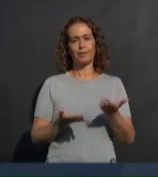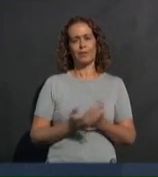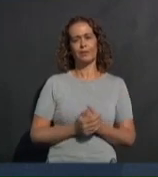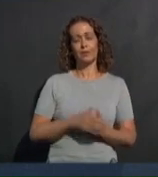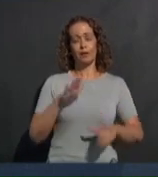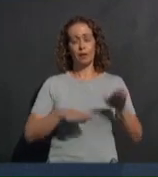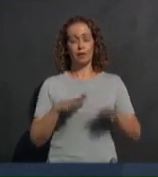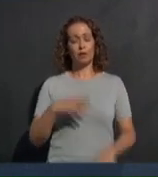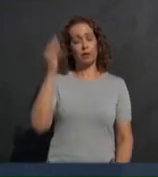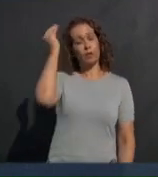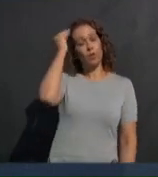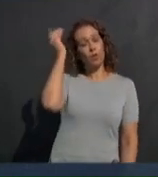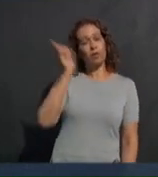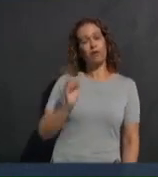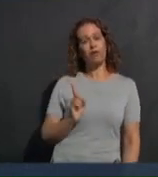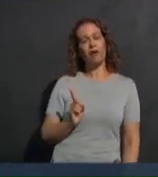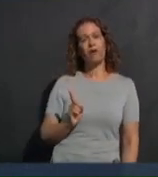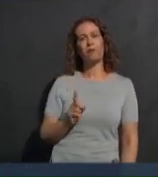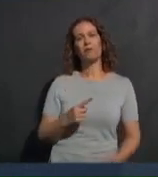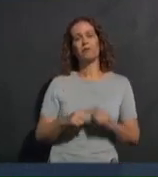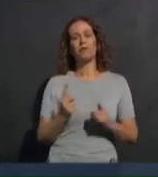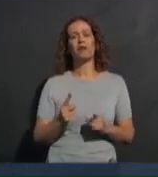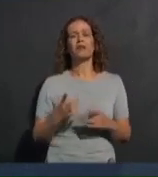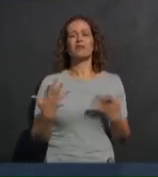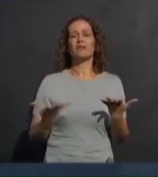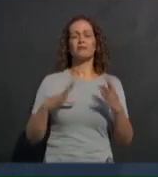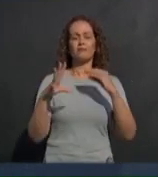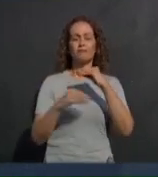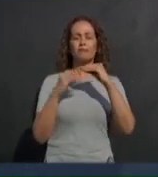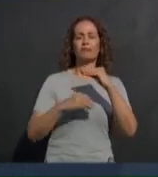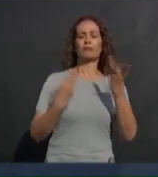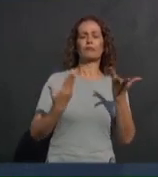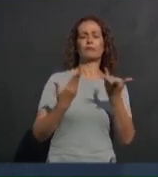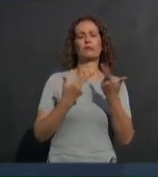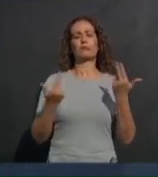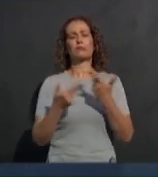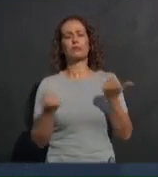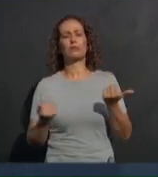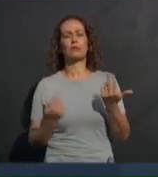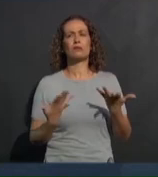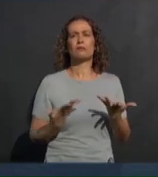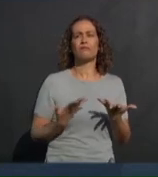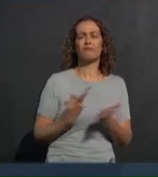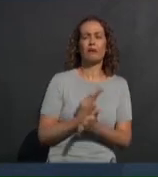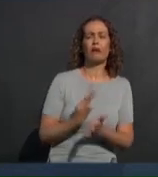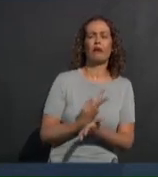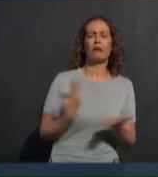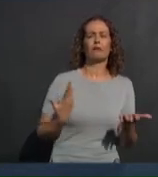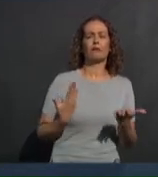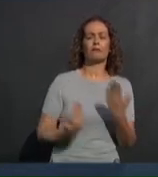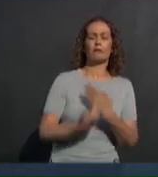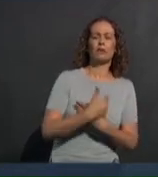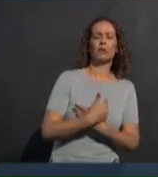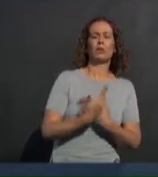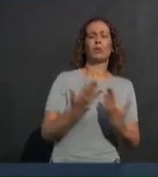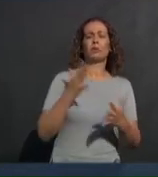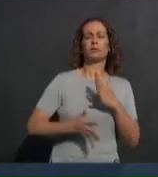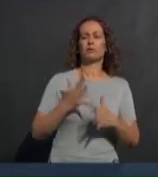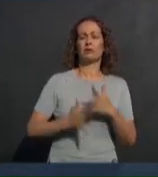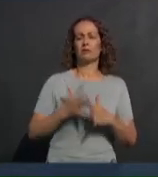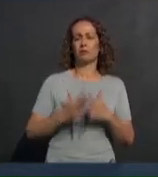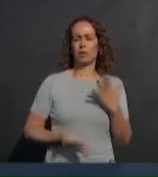algum desequilíbrio, teve. Que foi introduzido algum elemento que não deveria, para pôr a gente doido, entrou alguma coisa. Aí